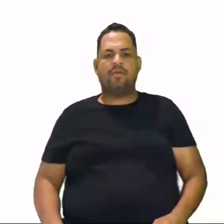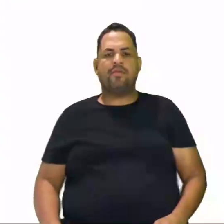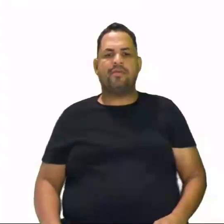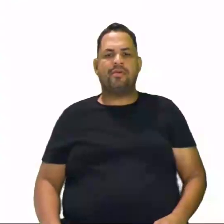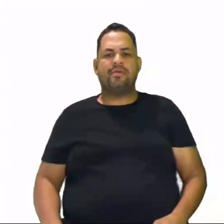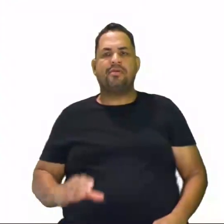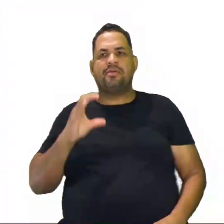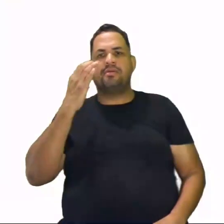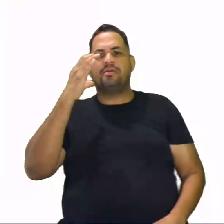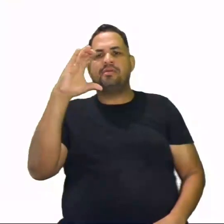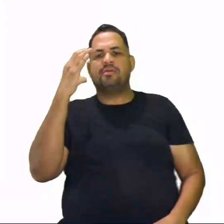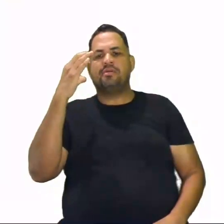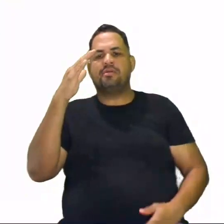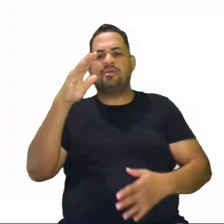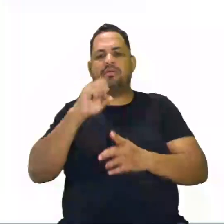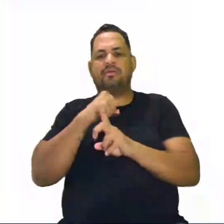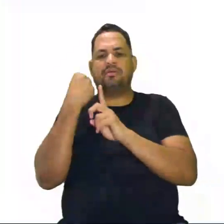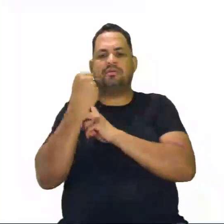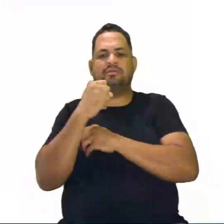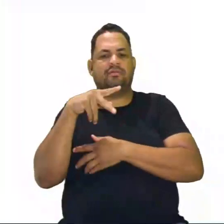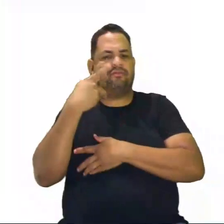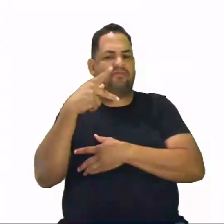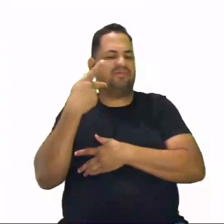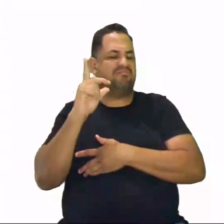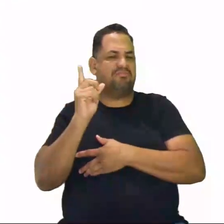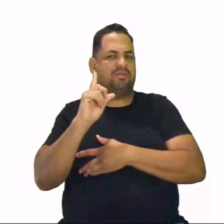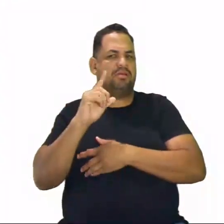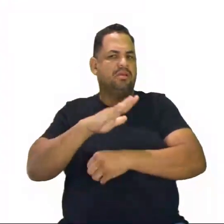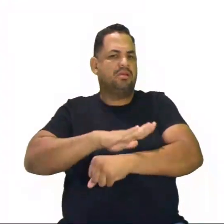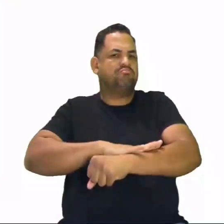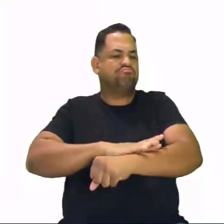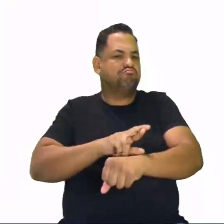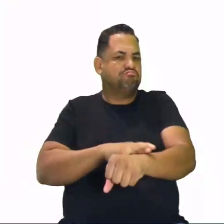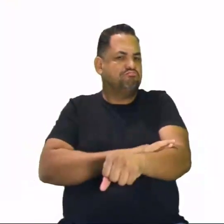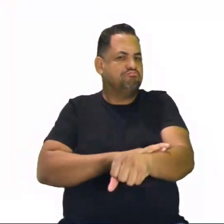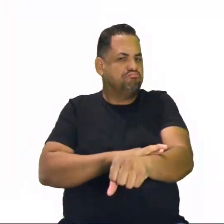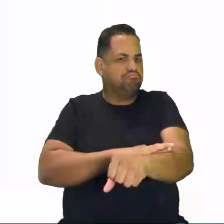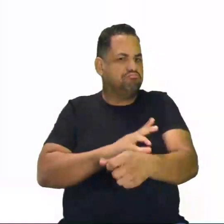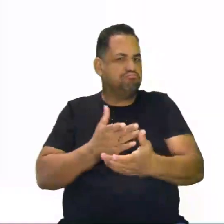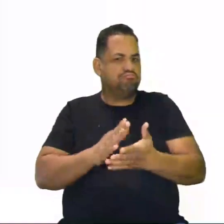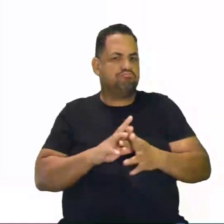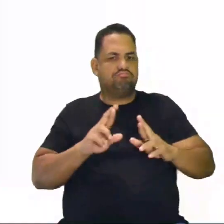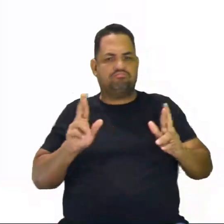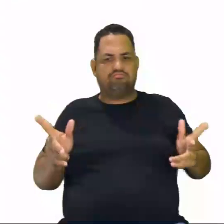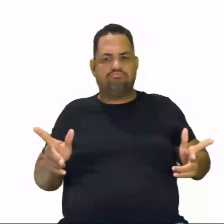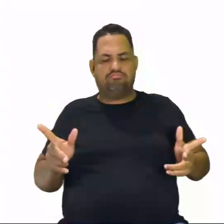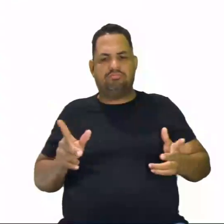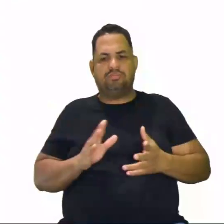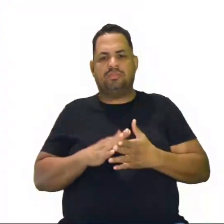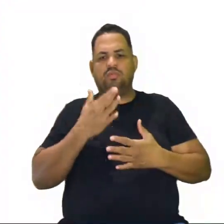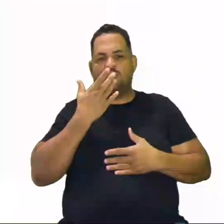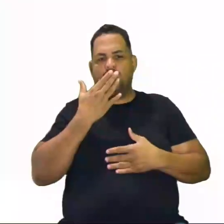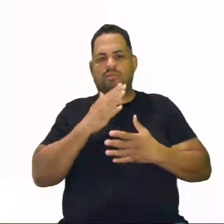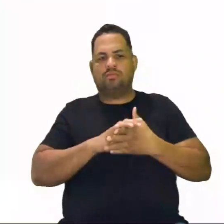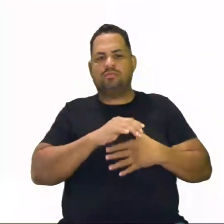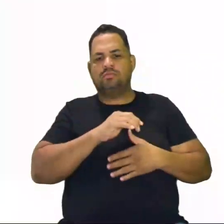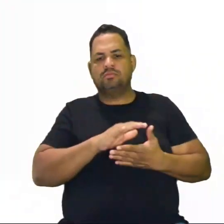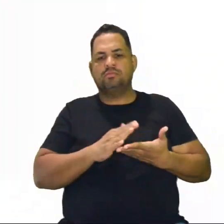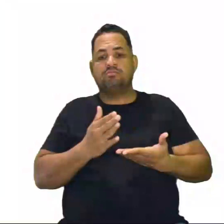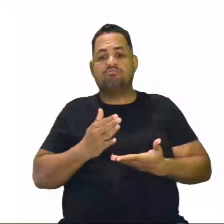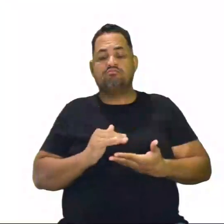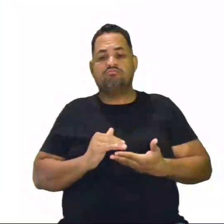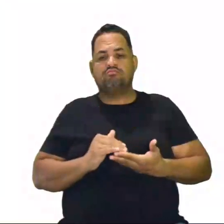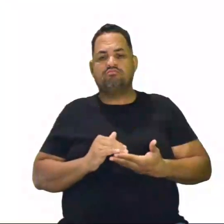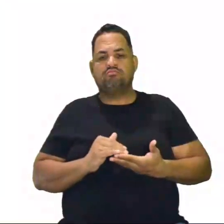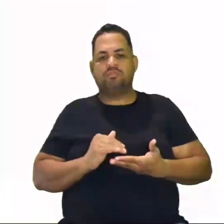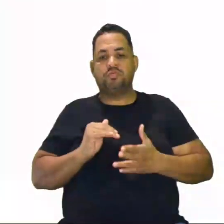os cientistas sociais não falam mais raça, elas, que são as diferenças de cor, elas se transpõem